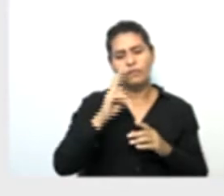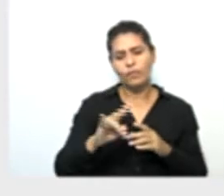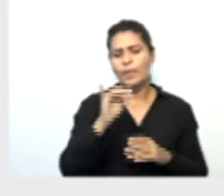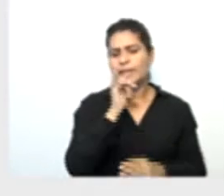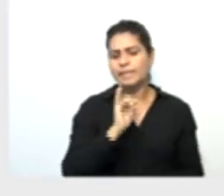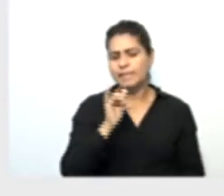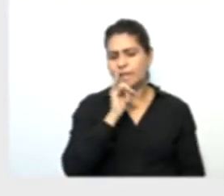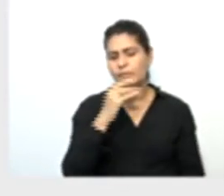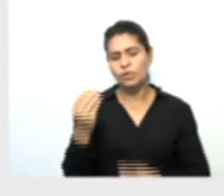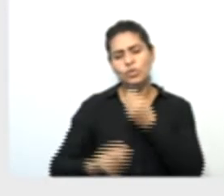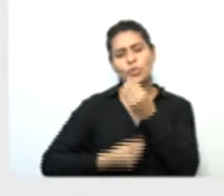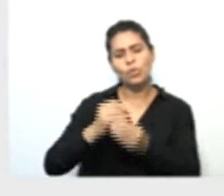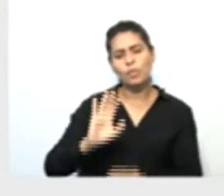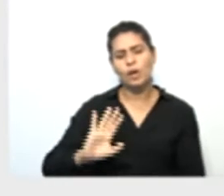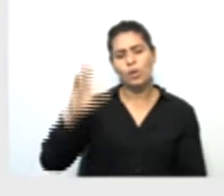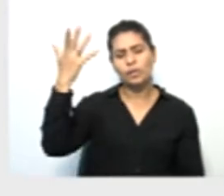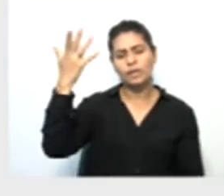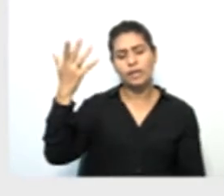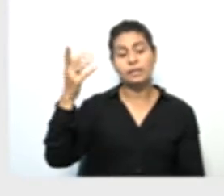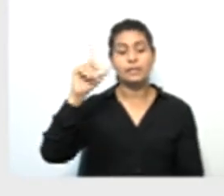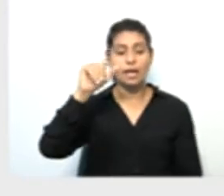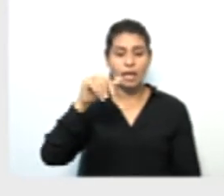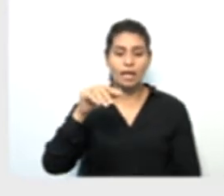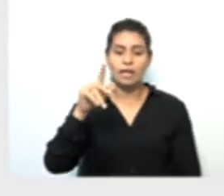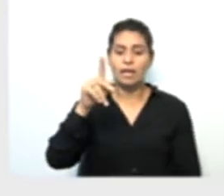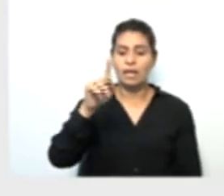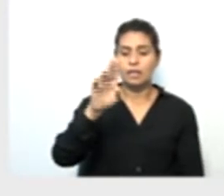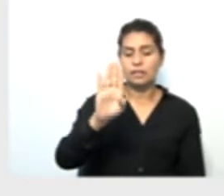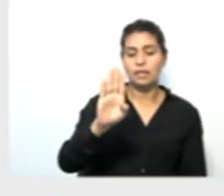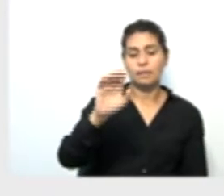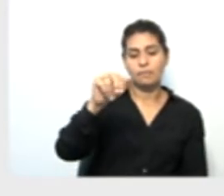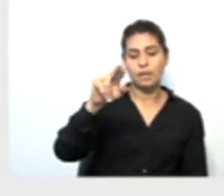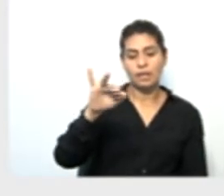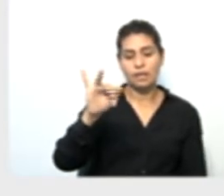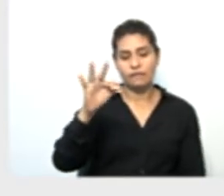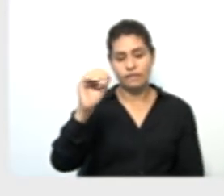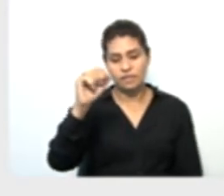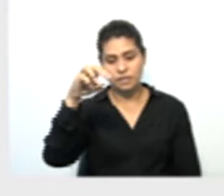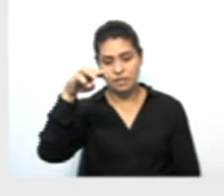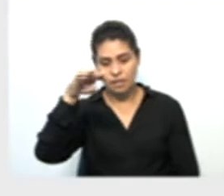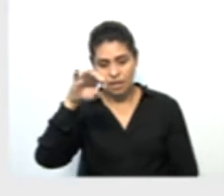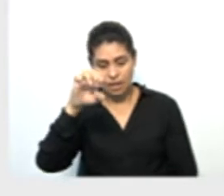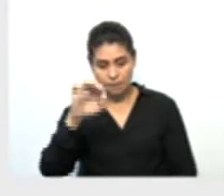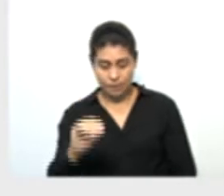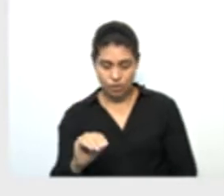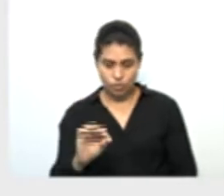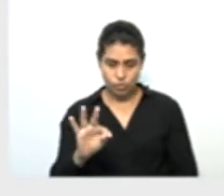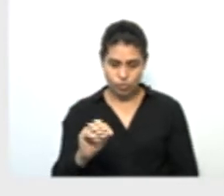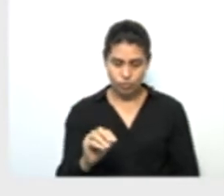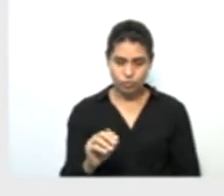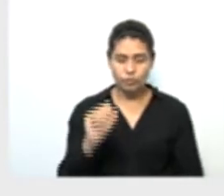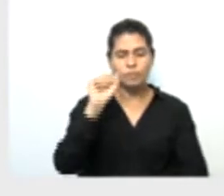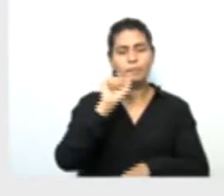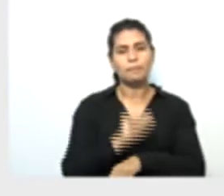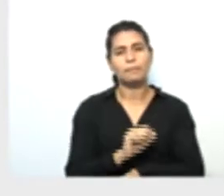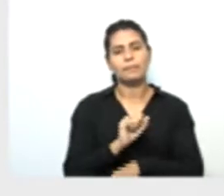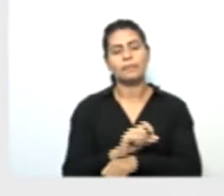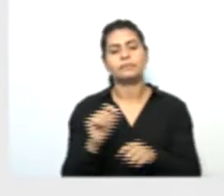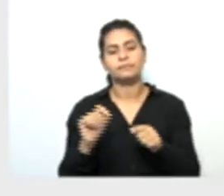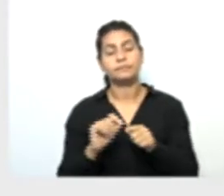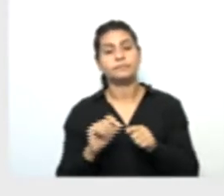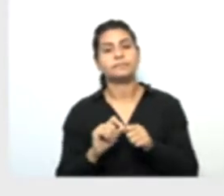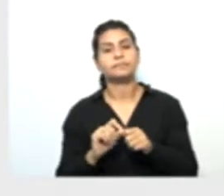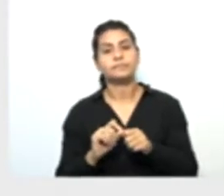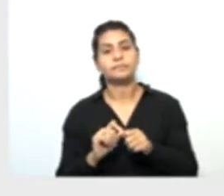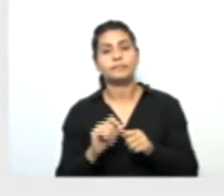alguns exemplos de como acontece esse beneficiamento, né? Por exemplo, existe beneficiamento quando a gente para de produzir, a gente pode